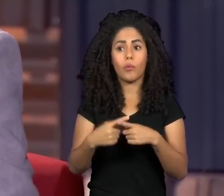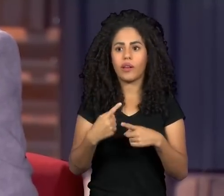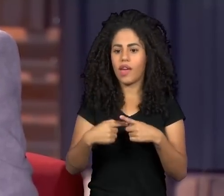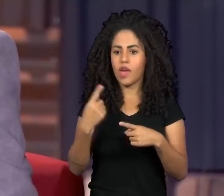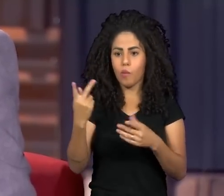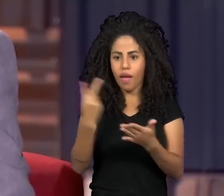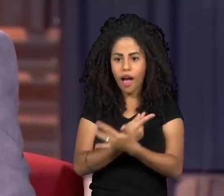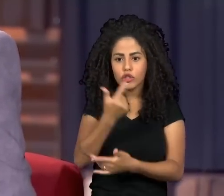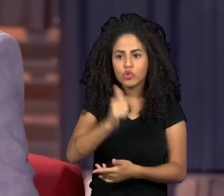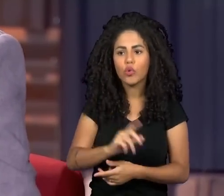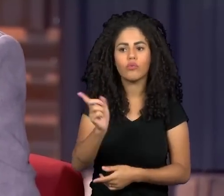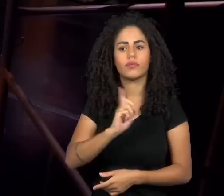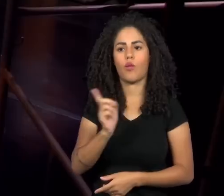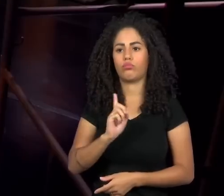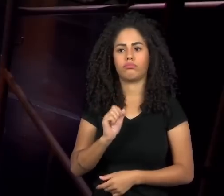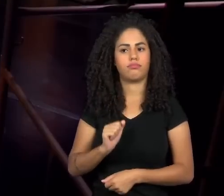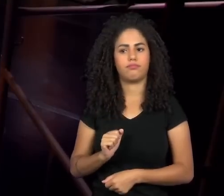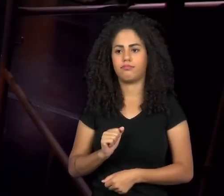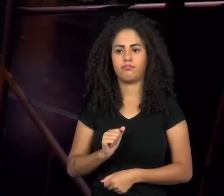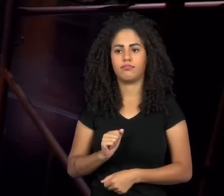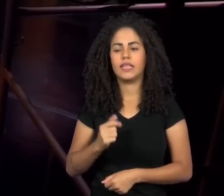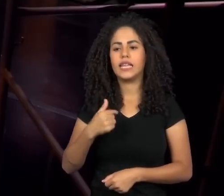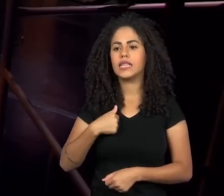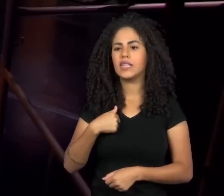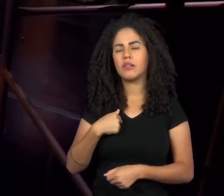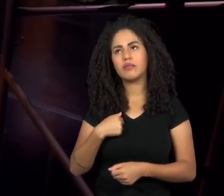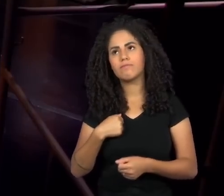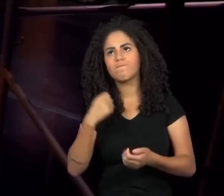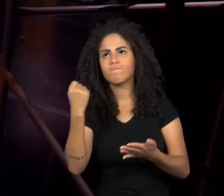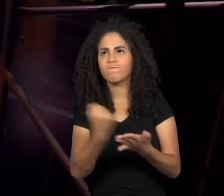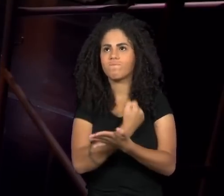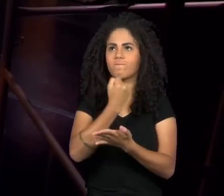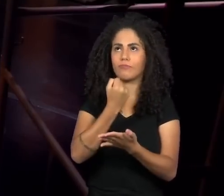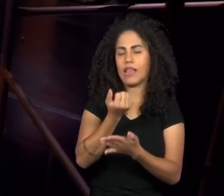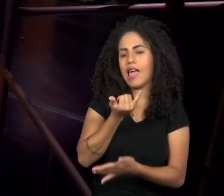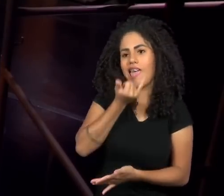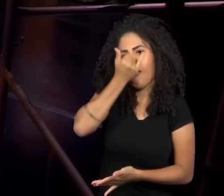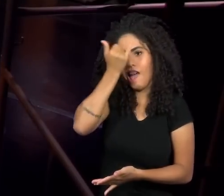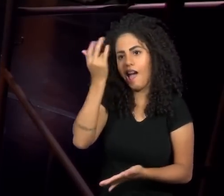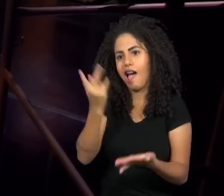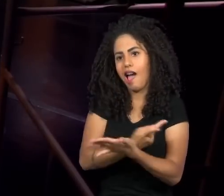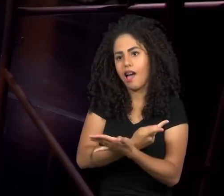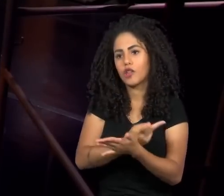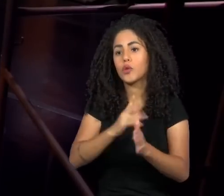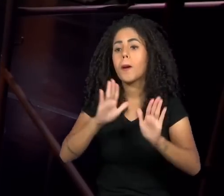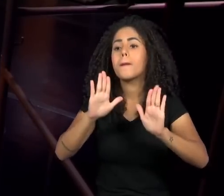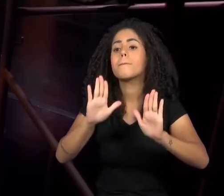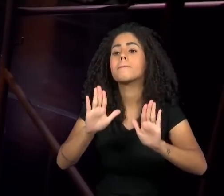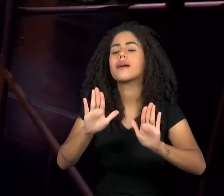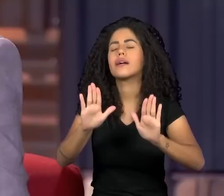uma oportunidade de fazer mais nada. Eu escorrego de vez em quando em algumas questões, mas tenho